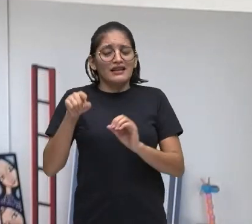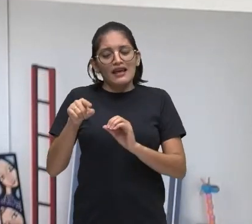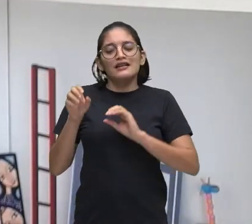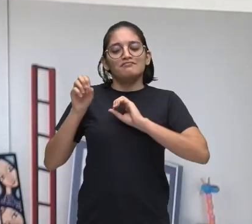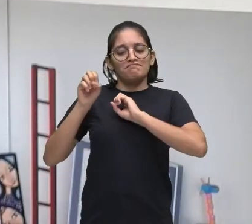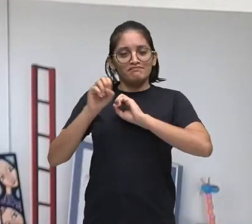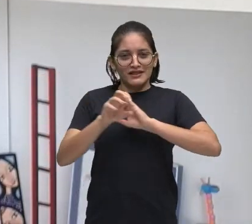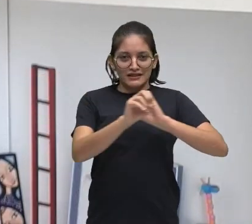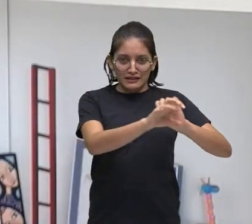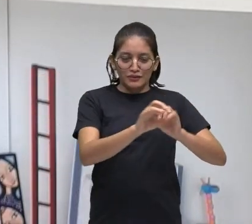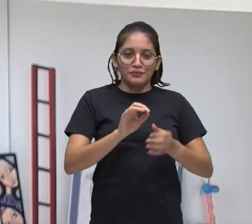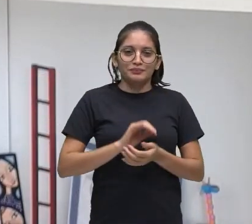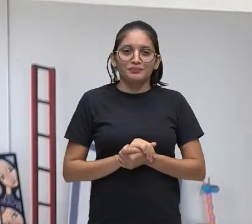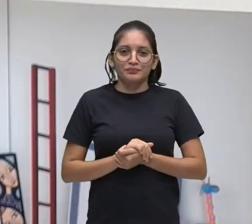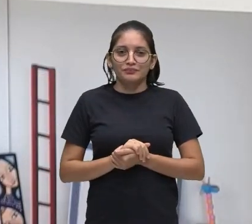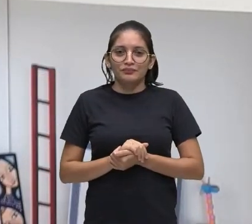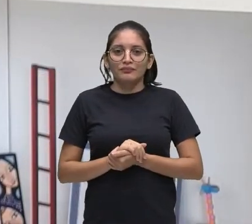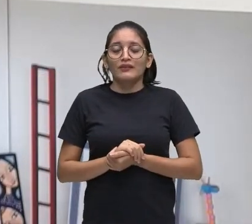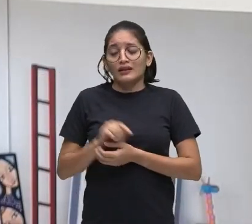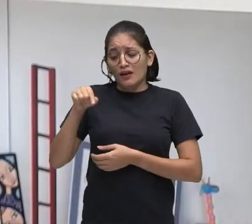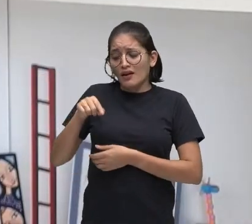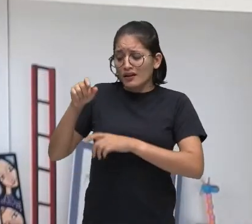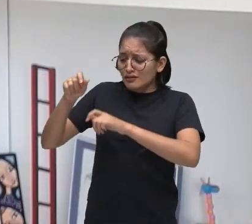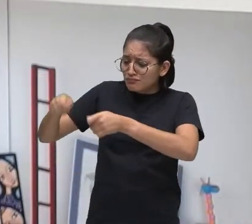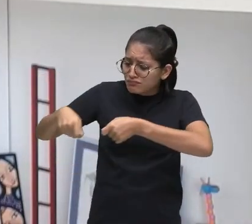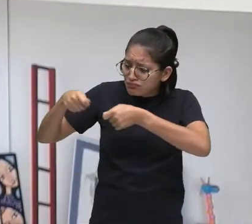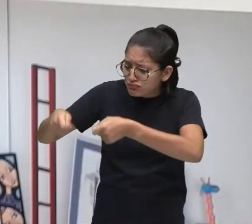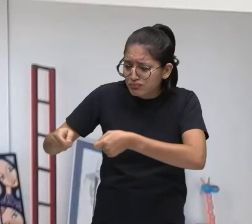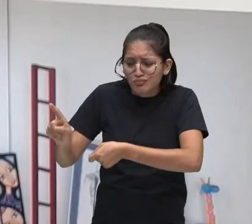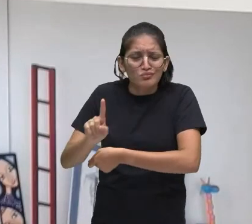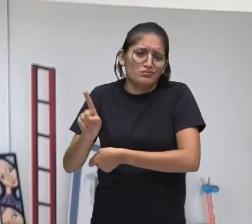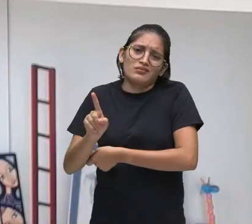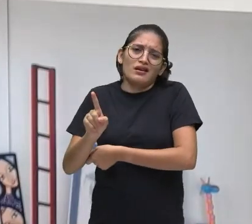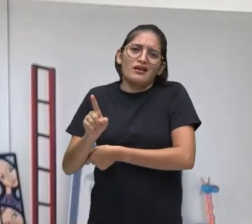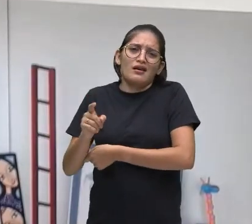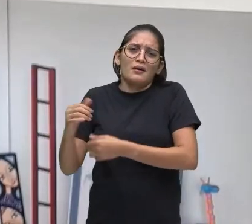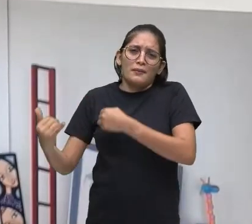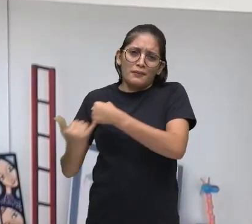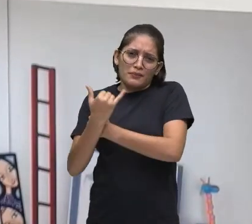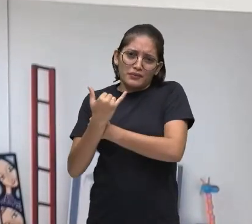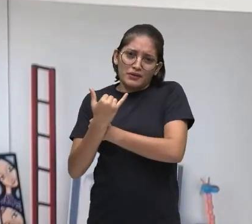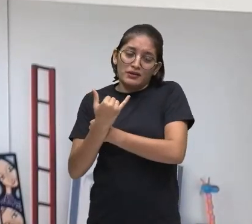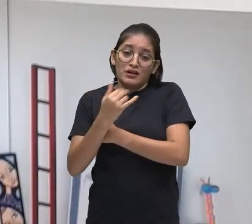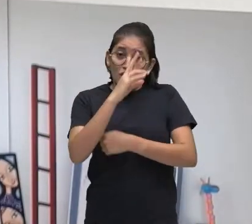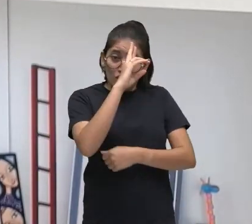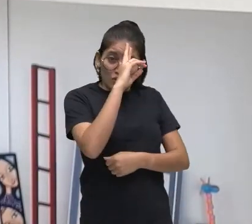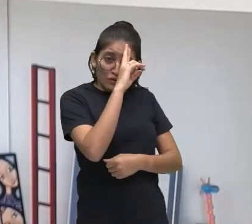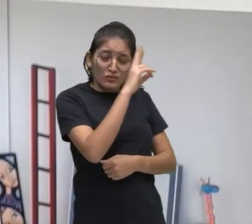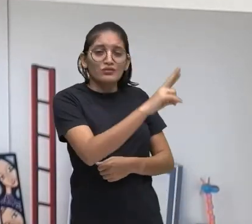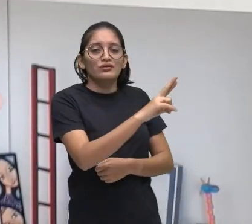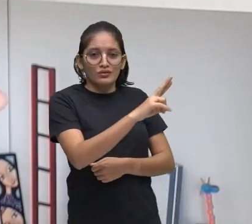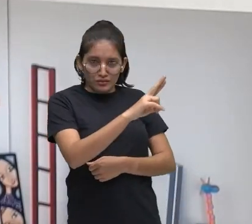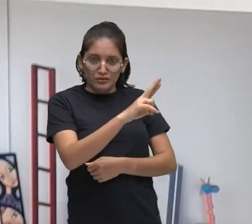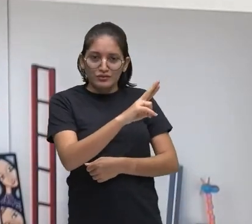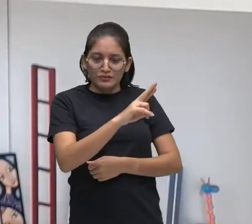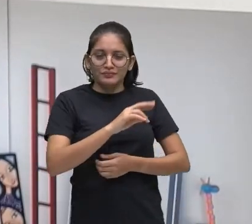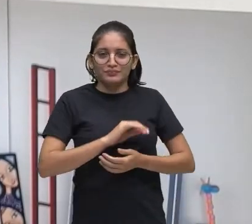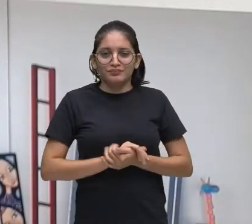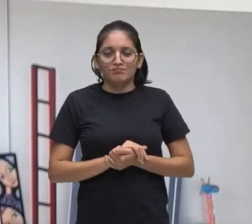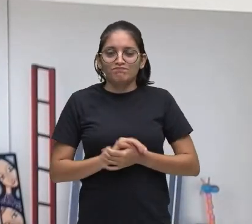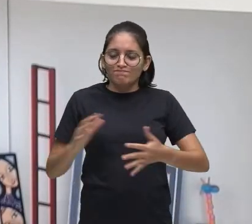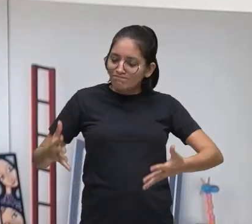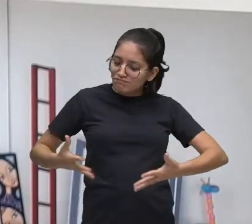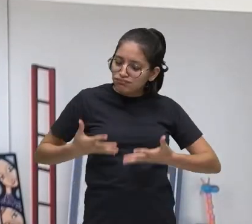alfabetizou. E lendo o agricultor, não era mais enganado. O patrão indignado fez de Paulo